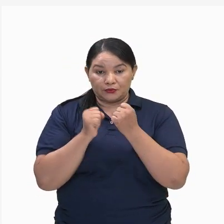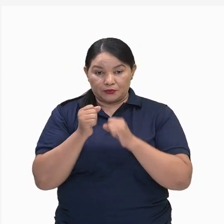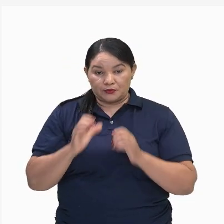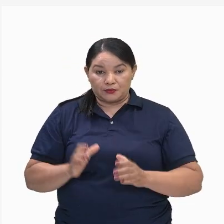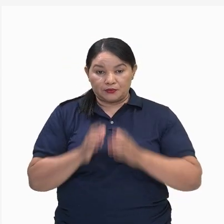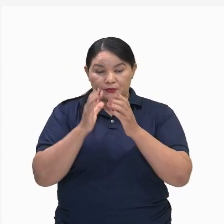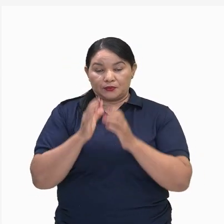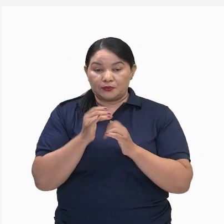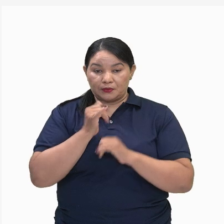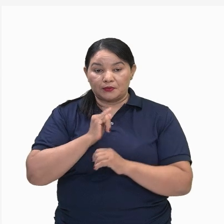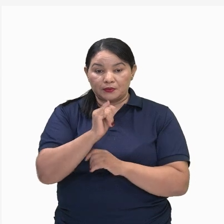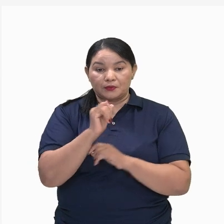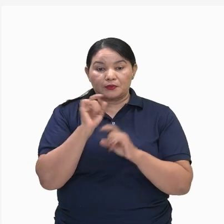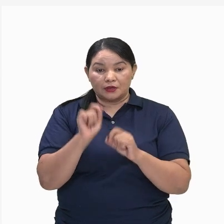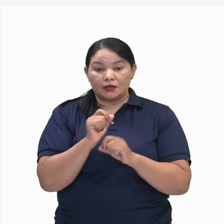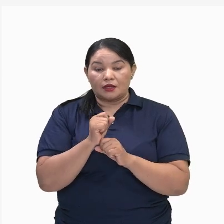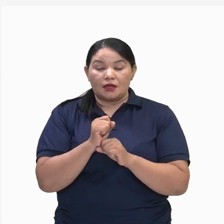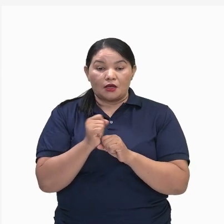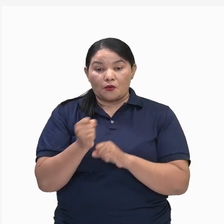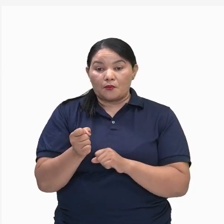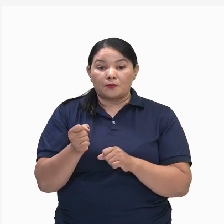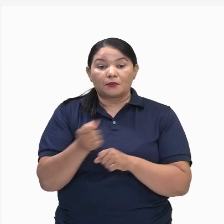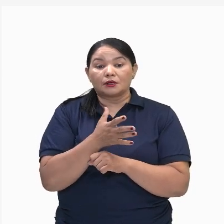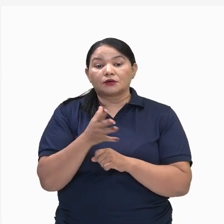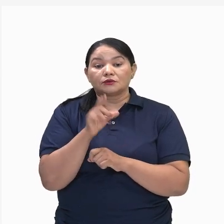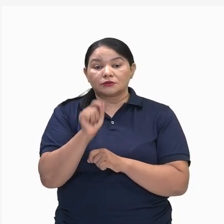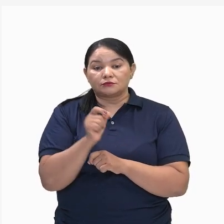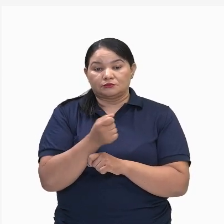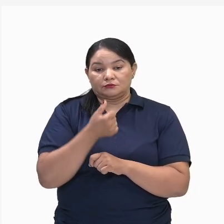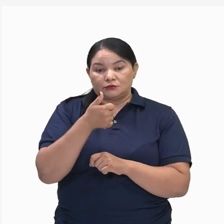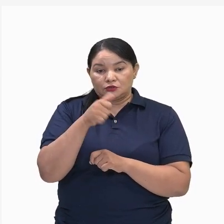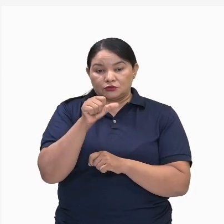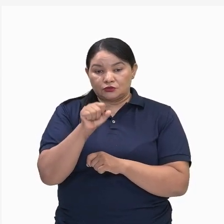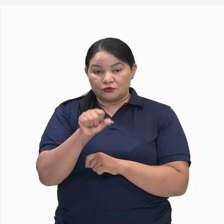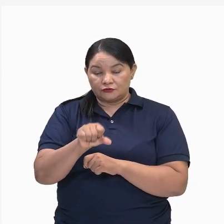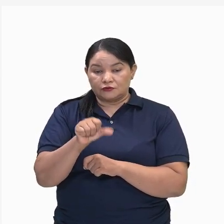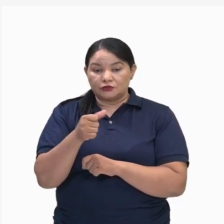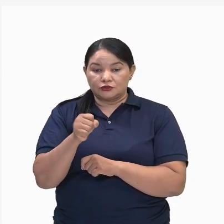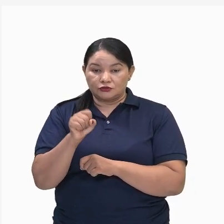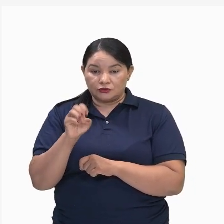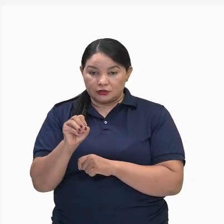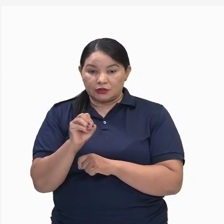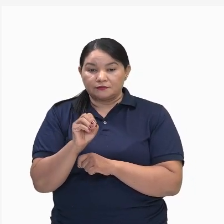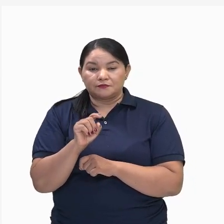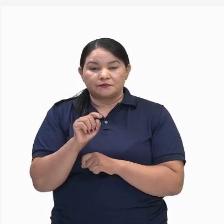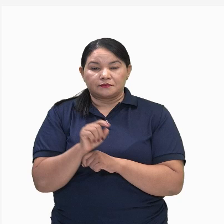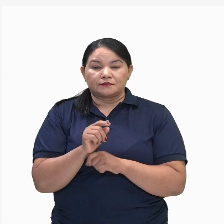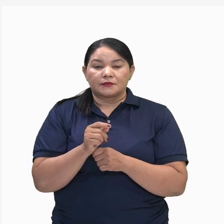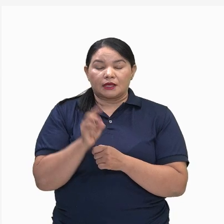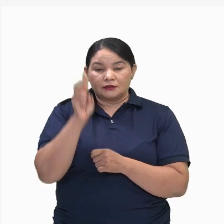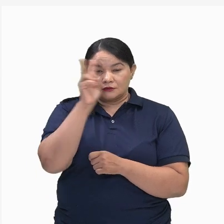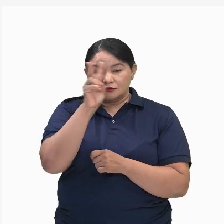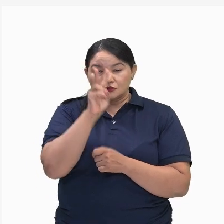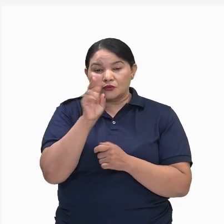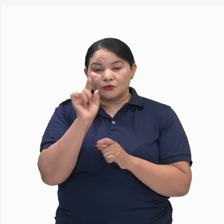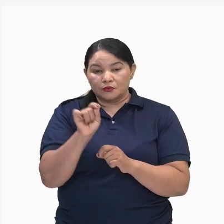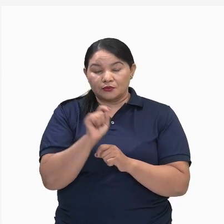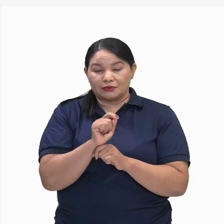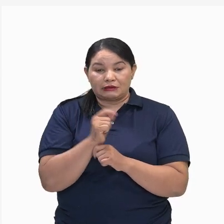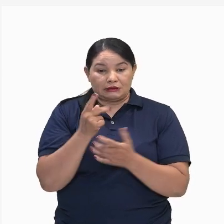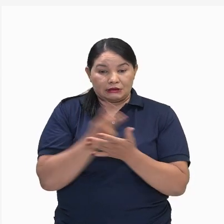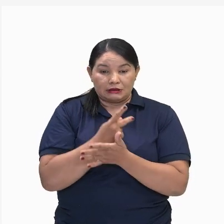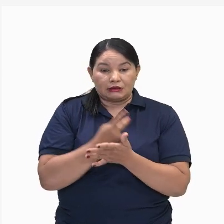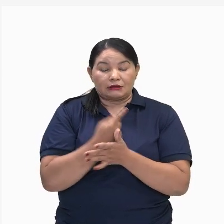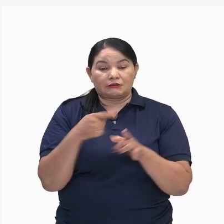de 1980. A usina é citada como um erro histórico por cientistas e gestores por